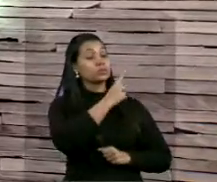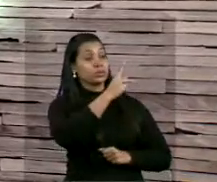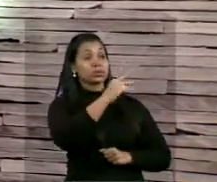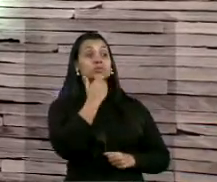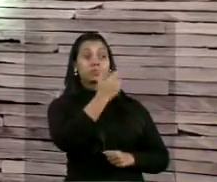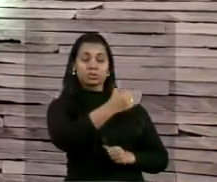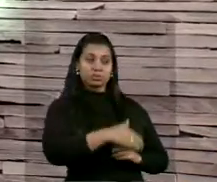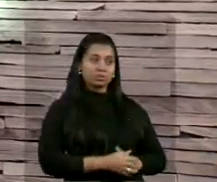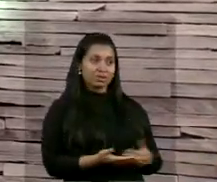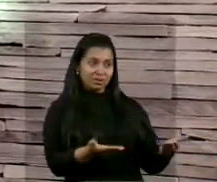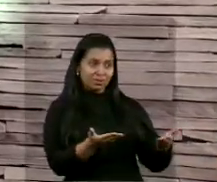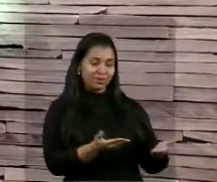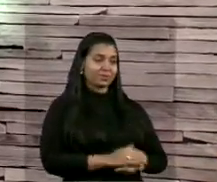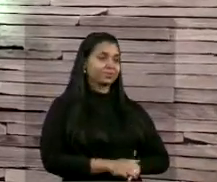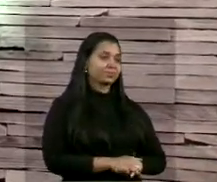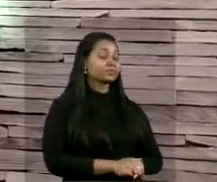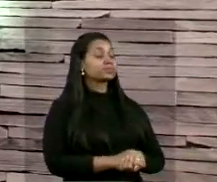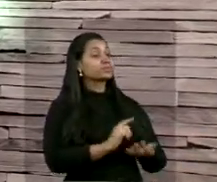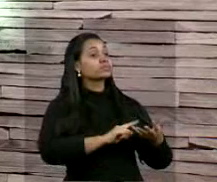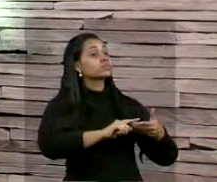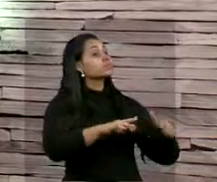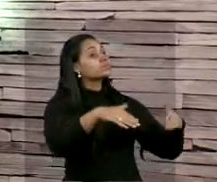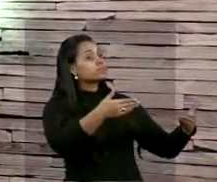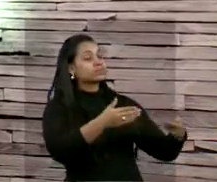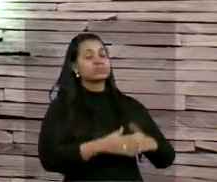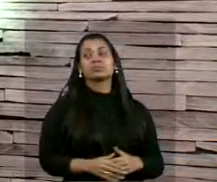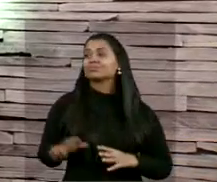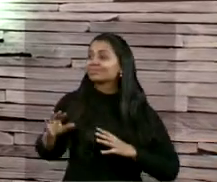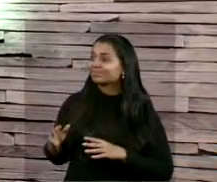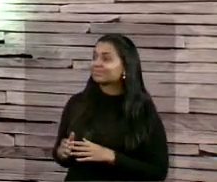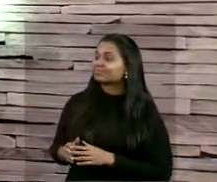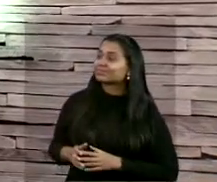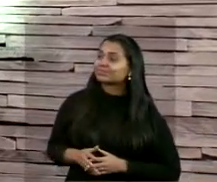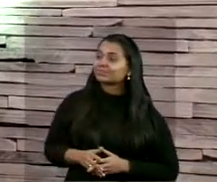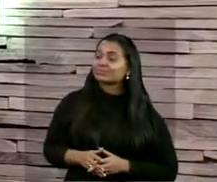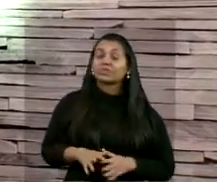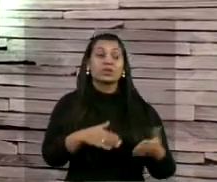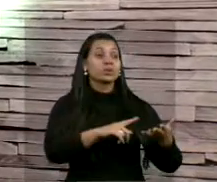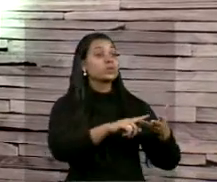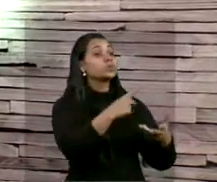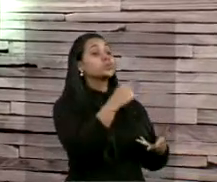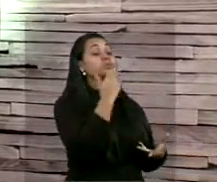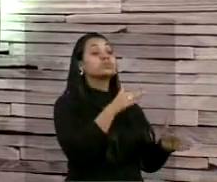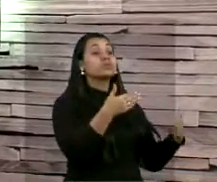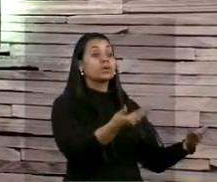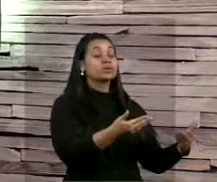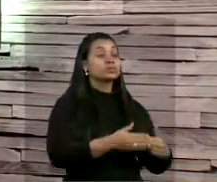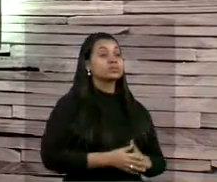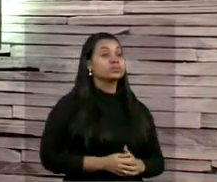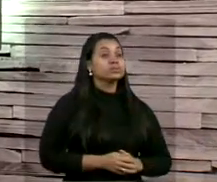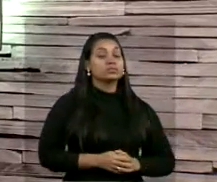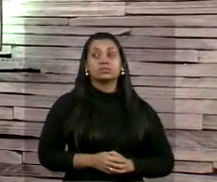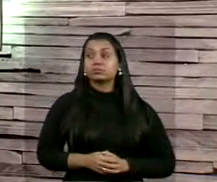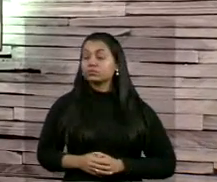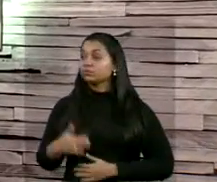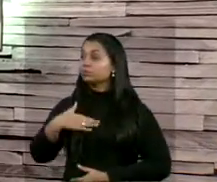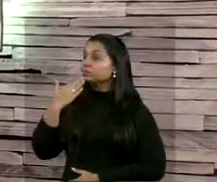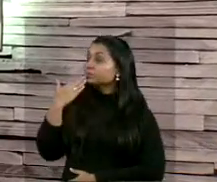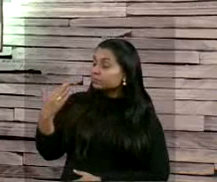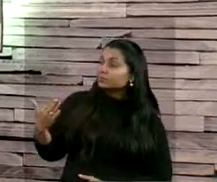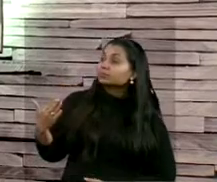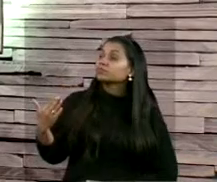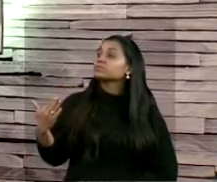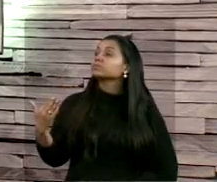suas intenções a partir de agora. Quais são elas, meu anjo? Tudo. Quais são suas intenções, meu anjo? A minha intenção...